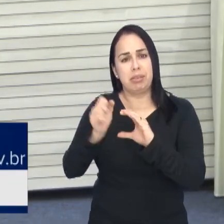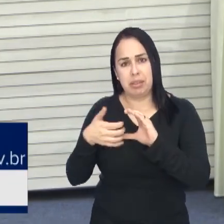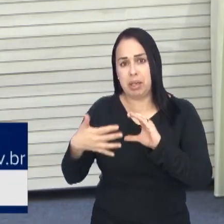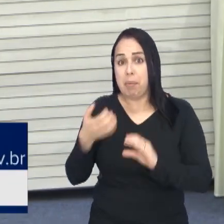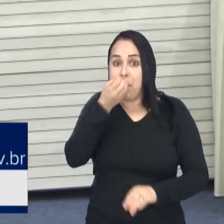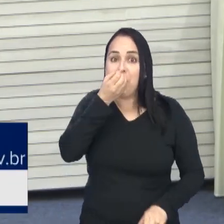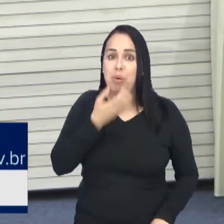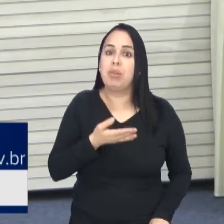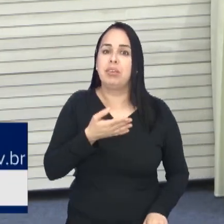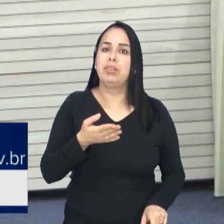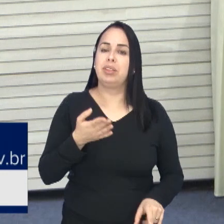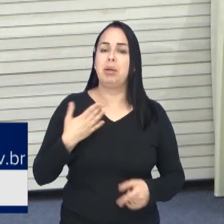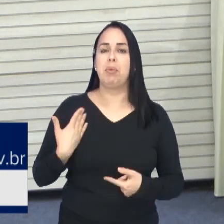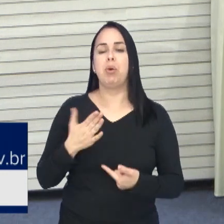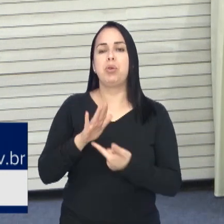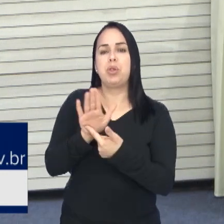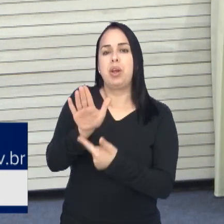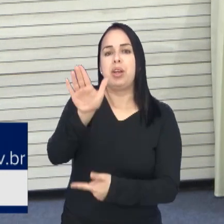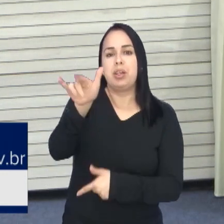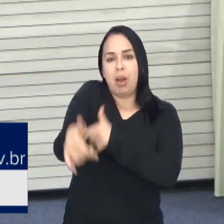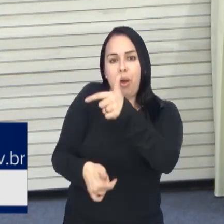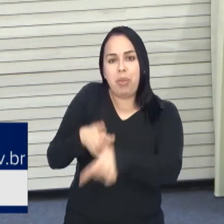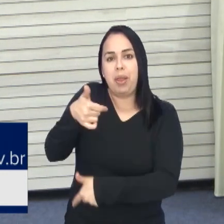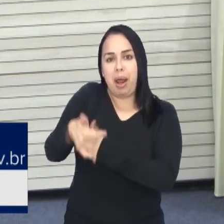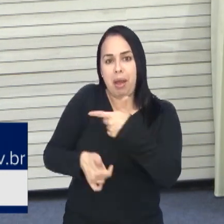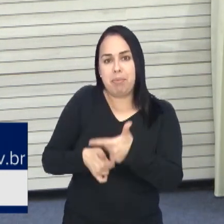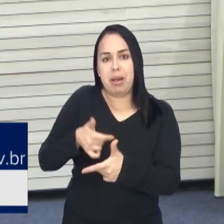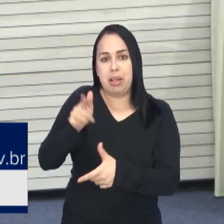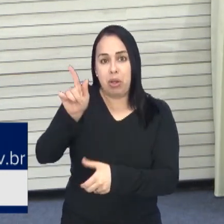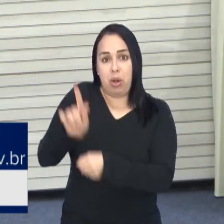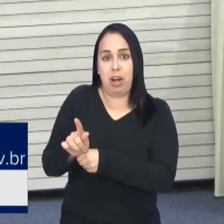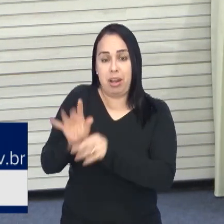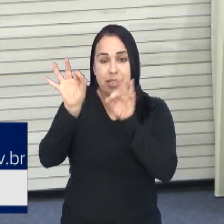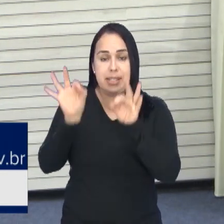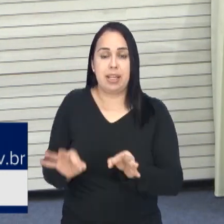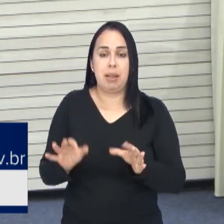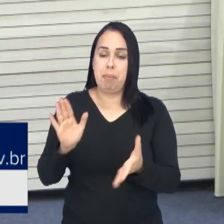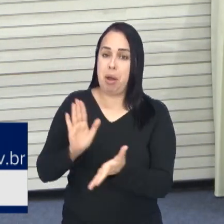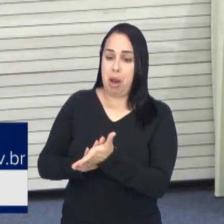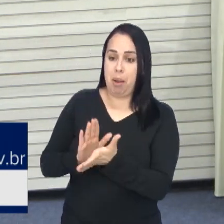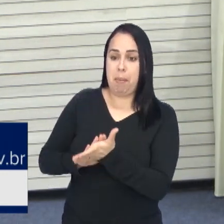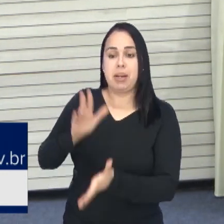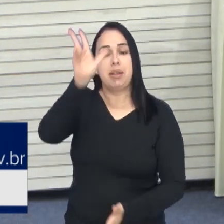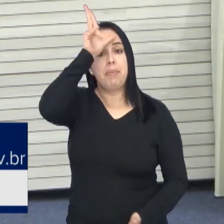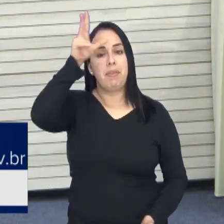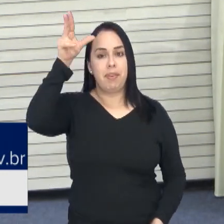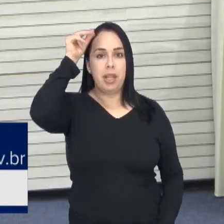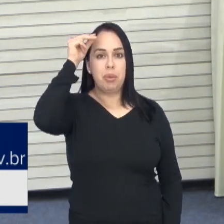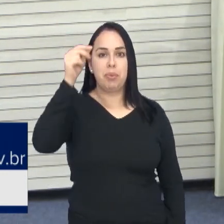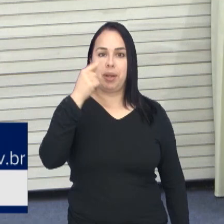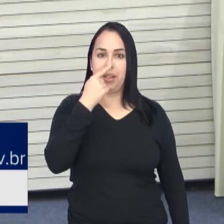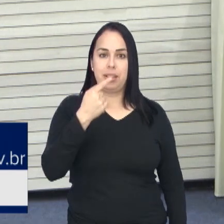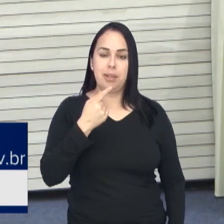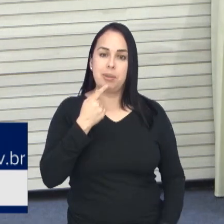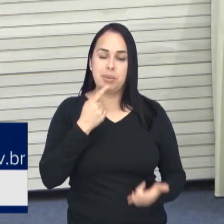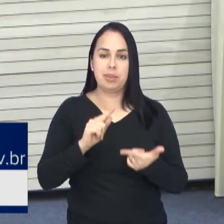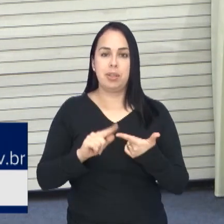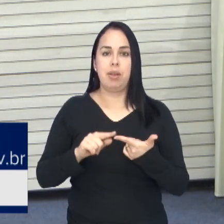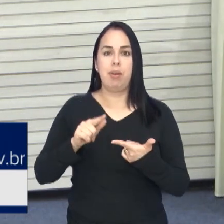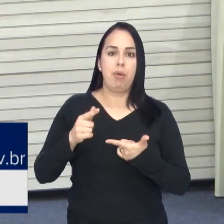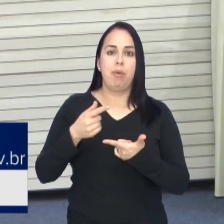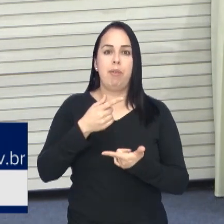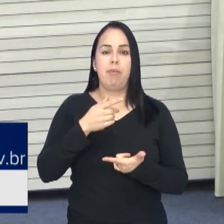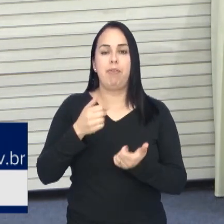o que realmente é um trabalho de gestão com eficiência. Então, parabéns, prefeito Anderson, ao nosso